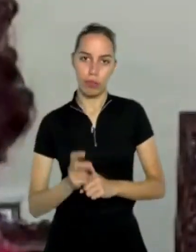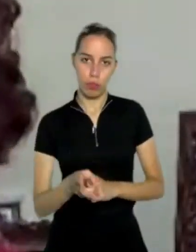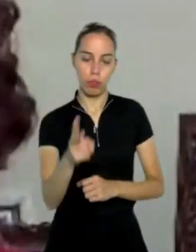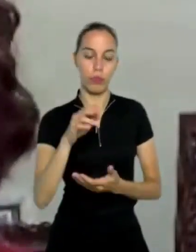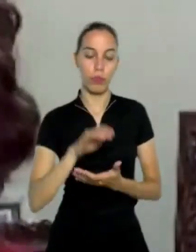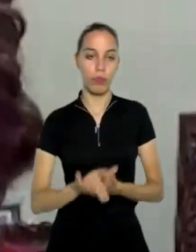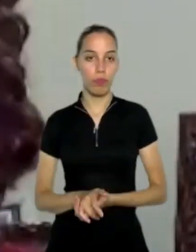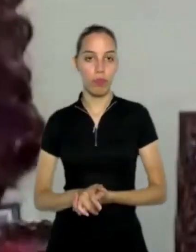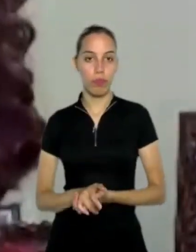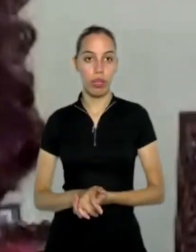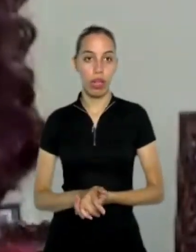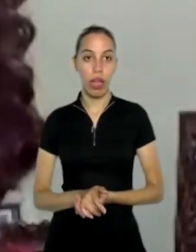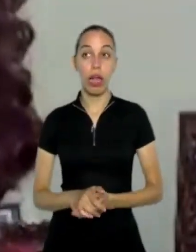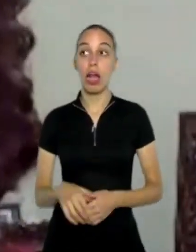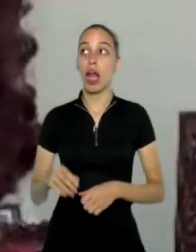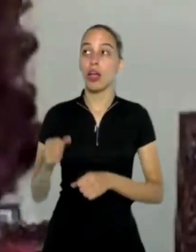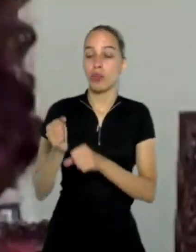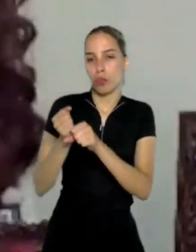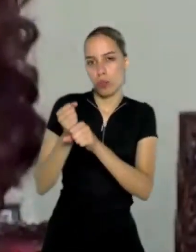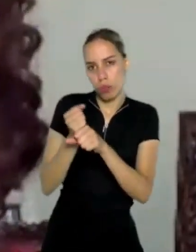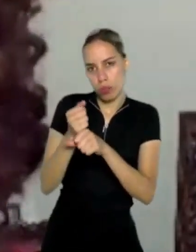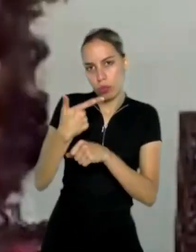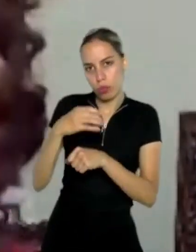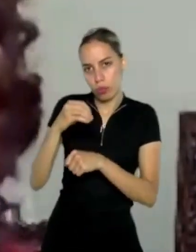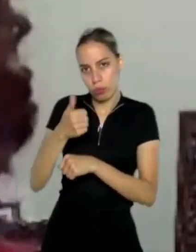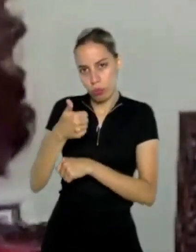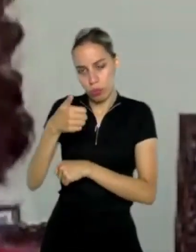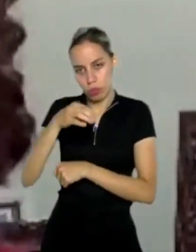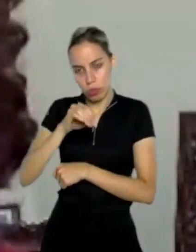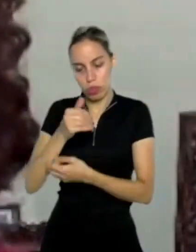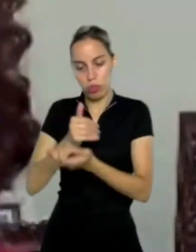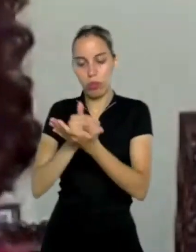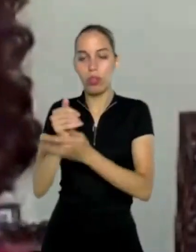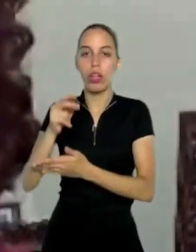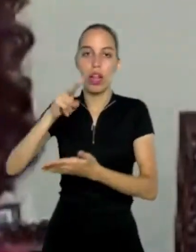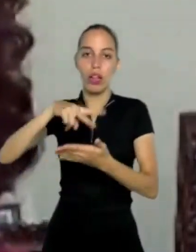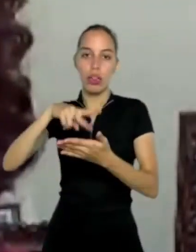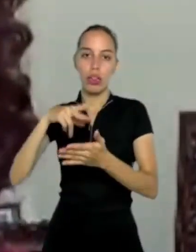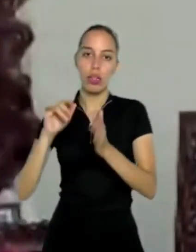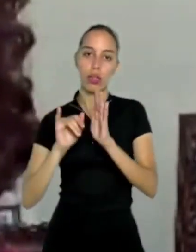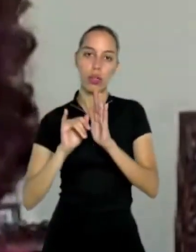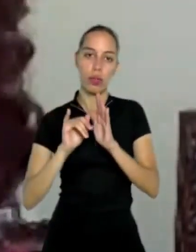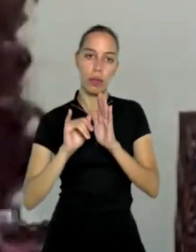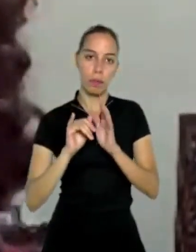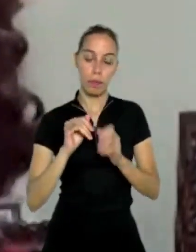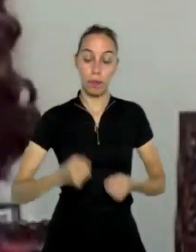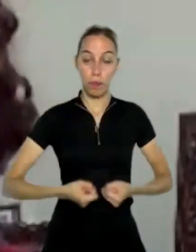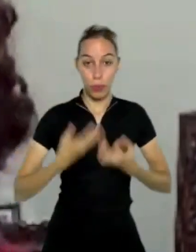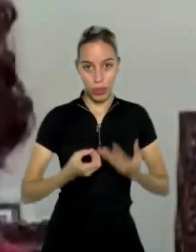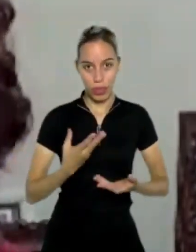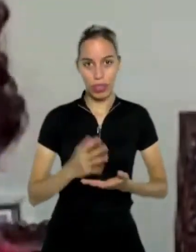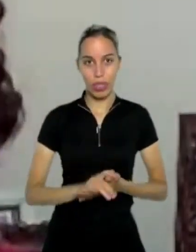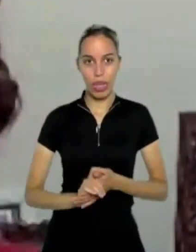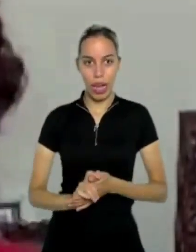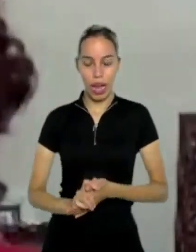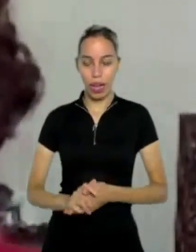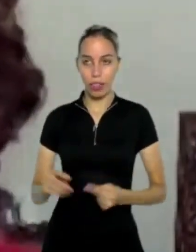poesia. E comecei a adquirir mais livros de poesia e tal. E aí eu acho que